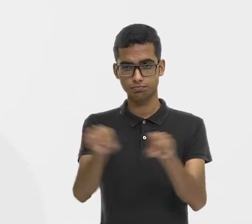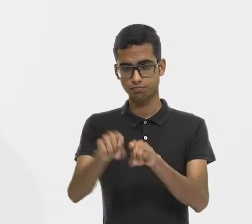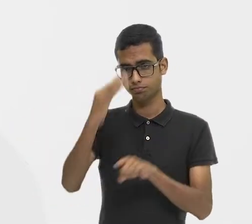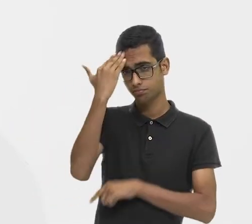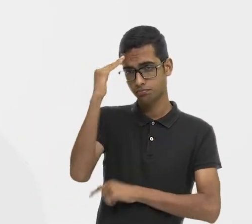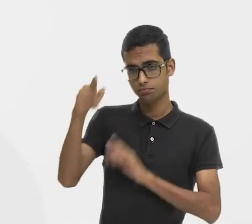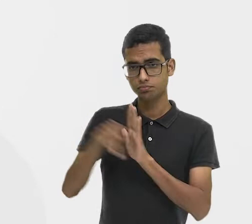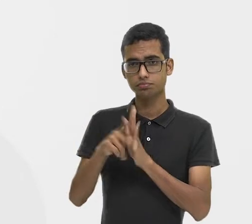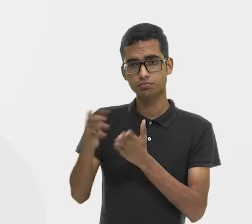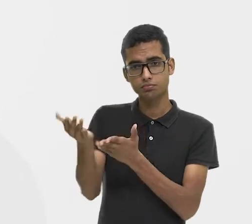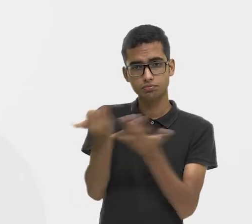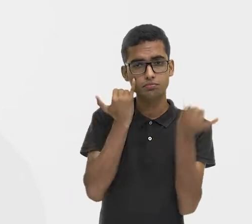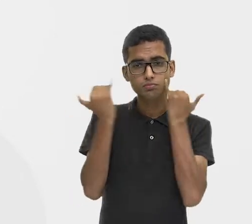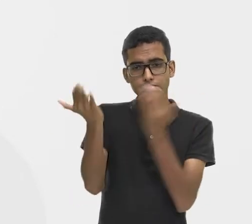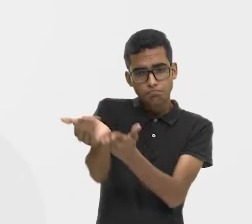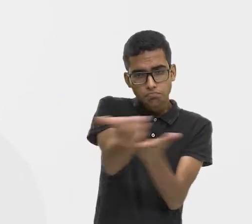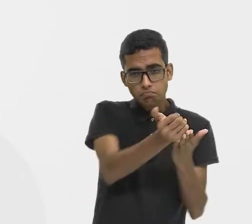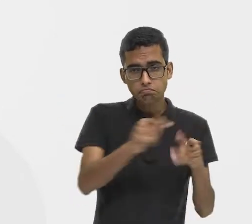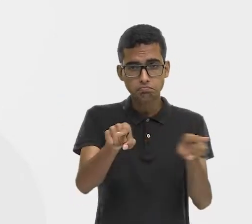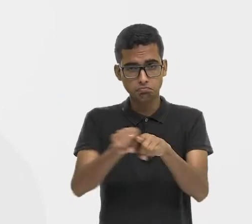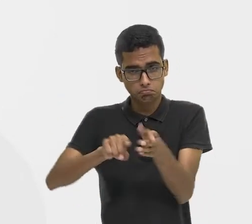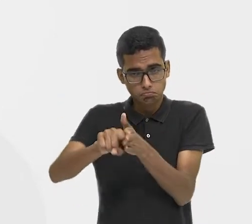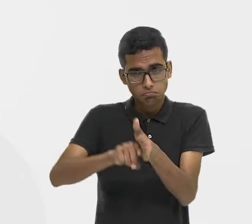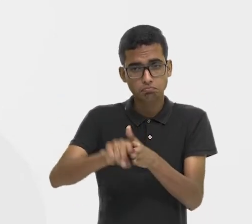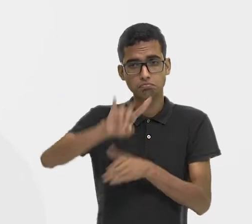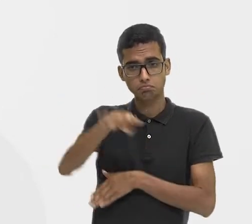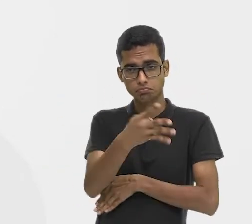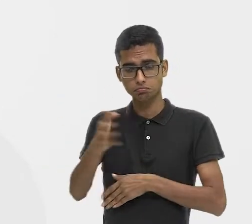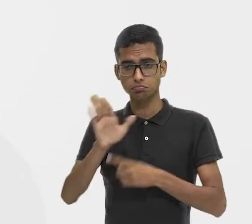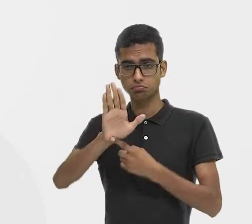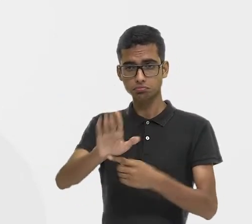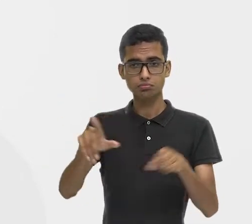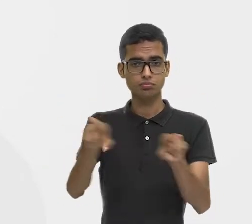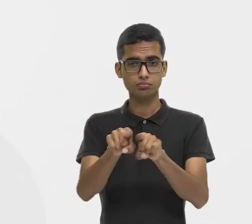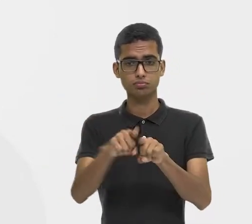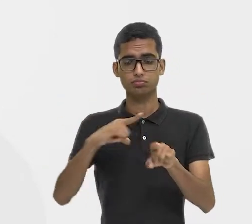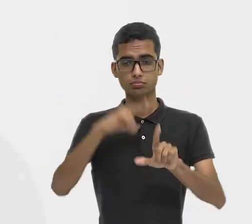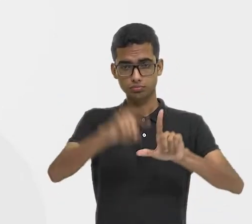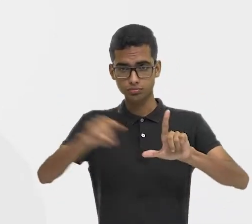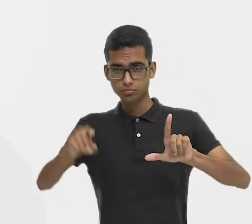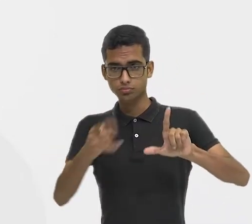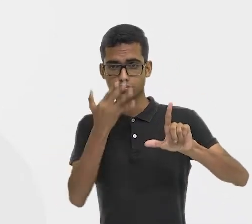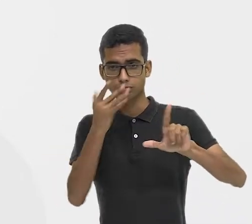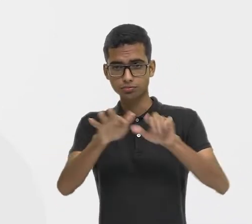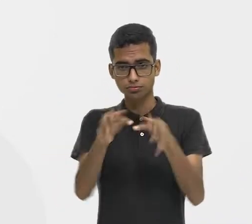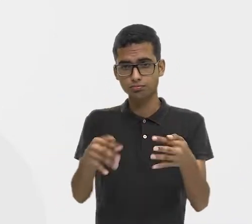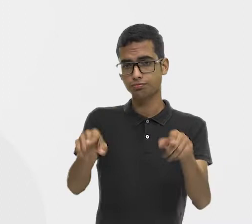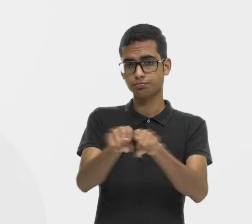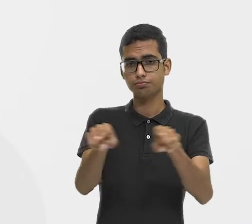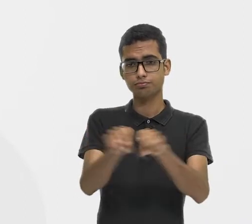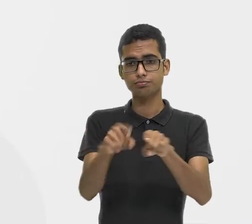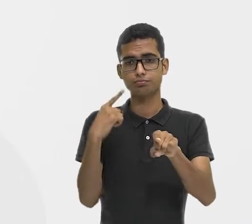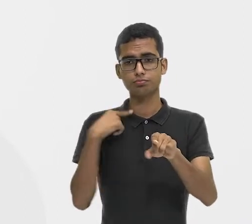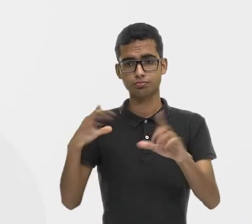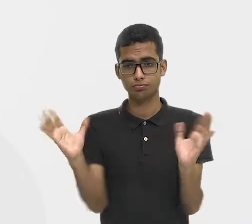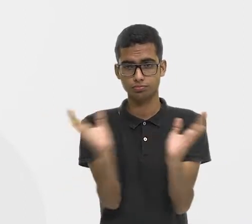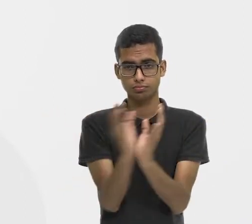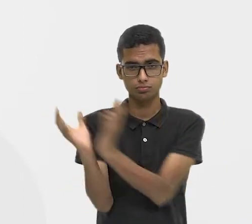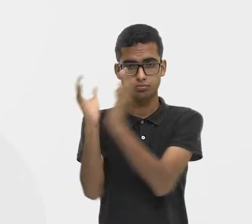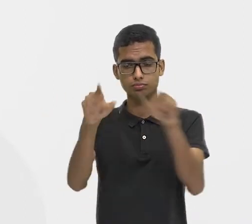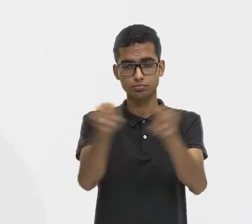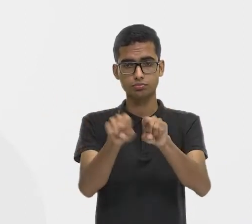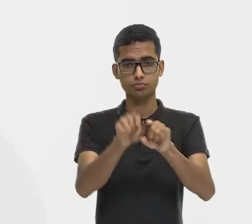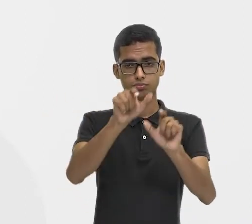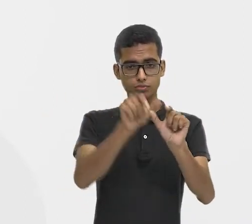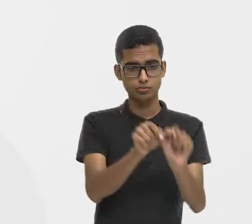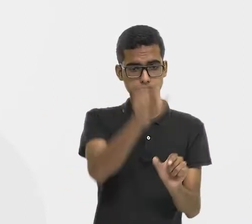e interpretação de dados de pesquisa expressos em tabelas de dupla entrada, gráfico de colunas simples e agrupadas,